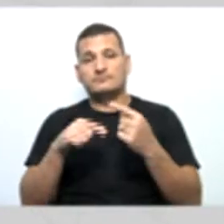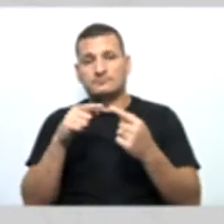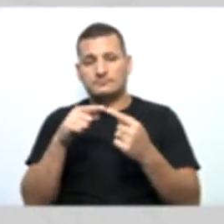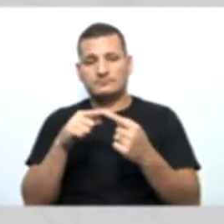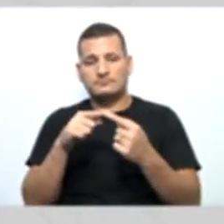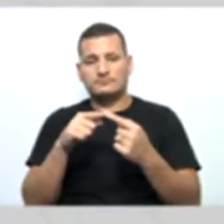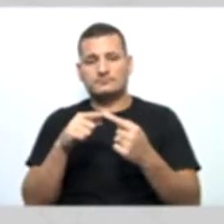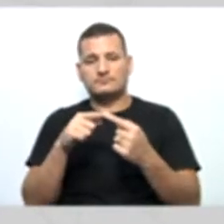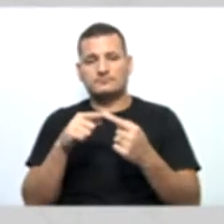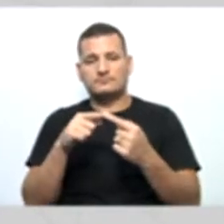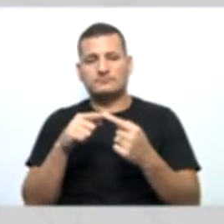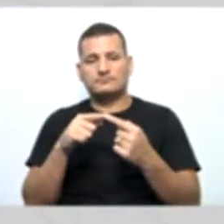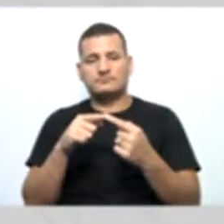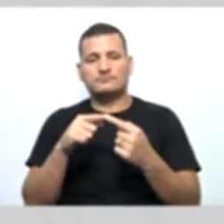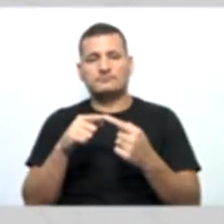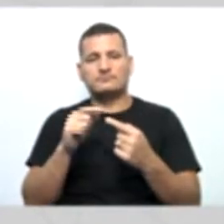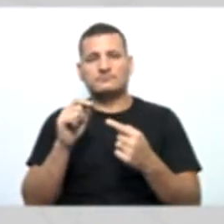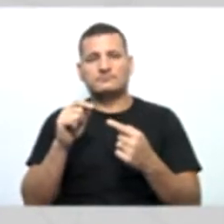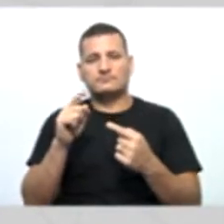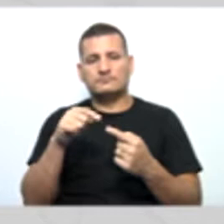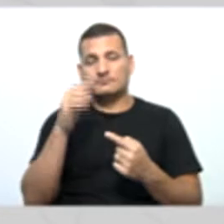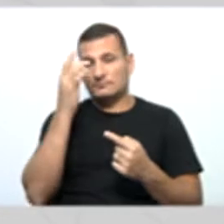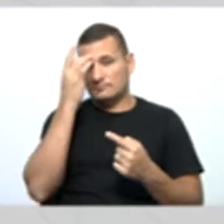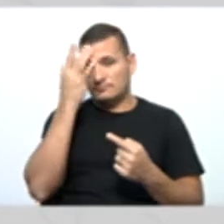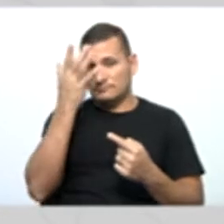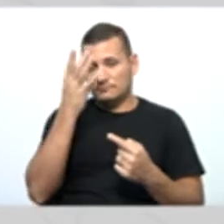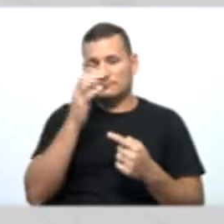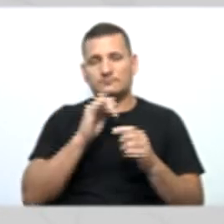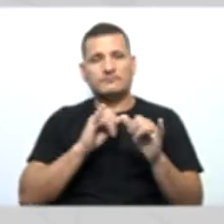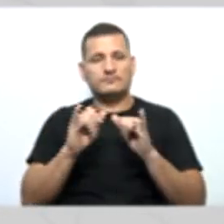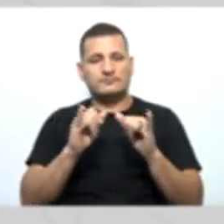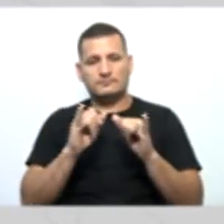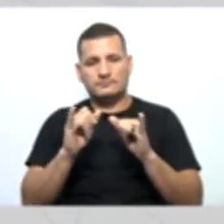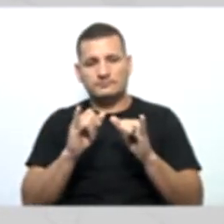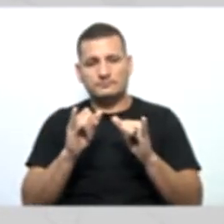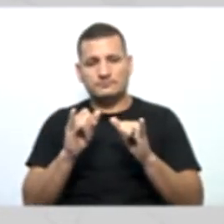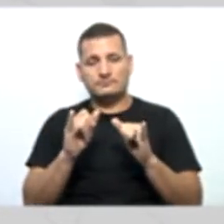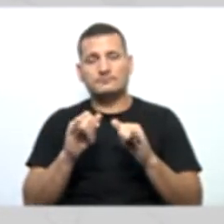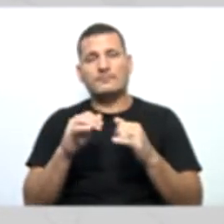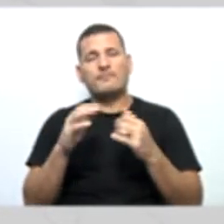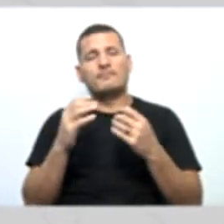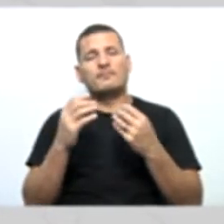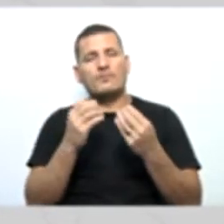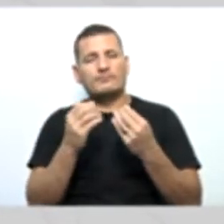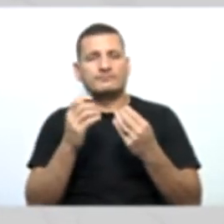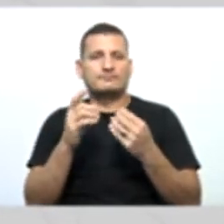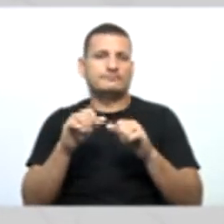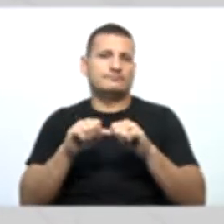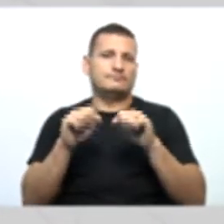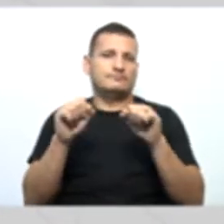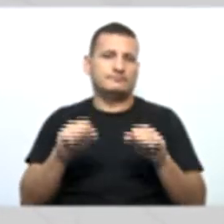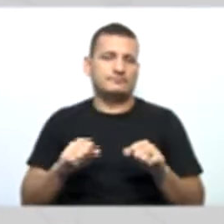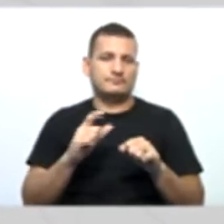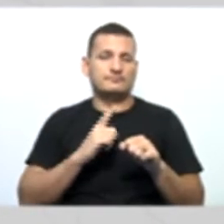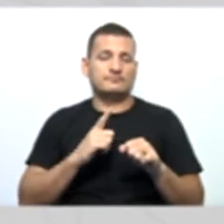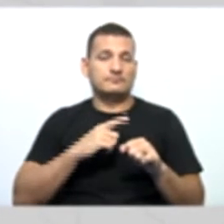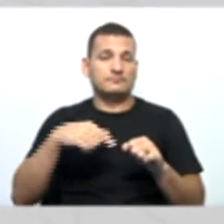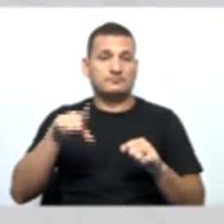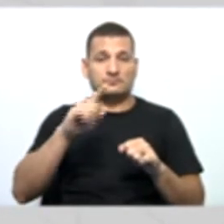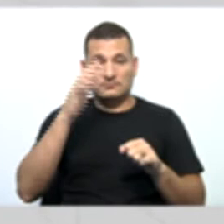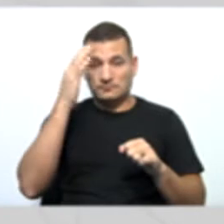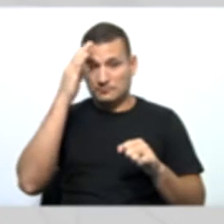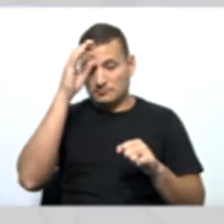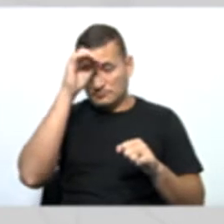nosso é facilitar a informação. E para isso, tem os sistemas que vocês estão aprendendo a desenvolver